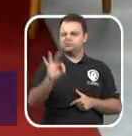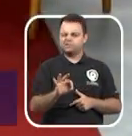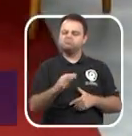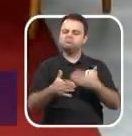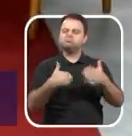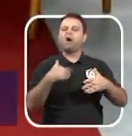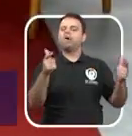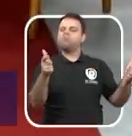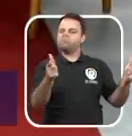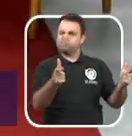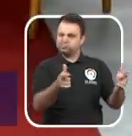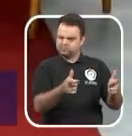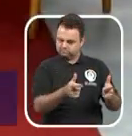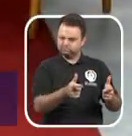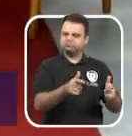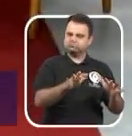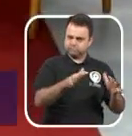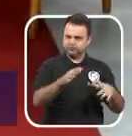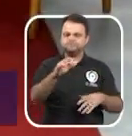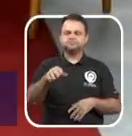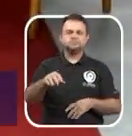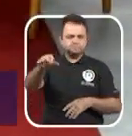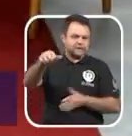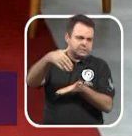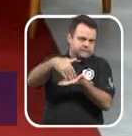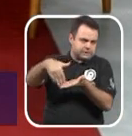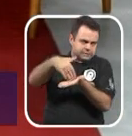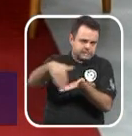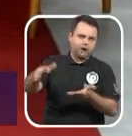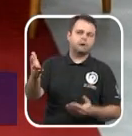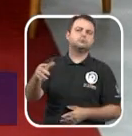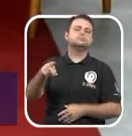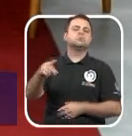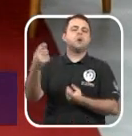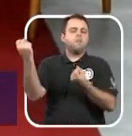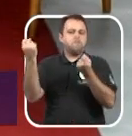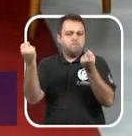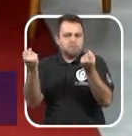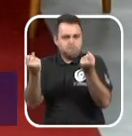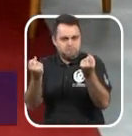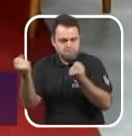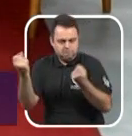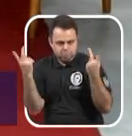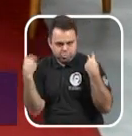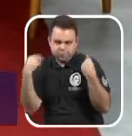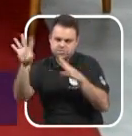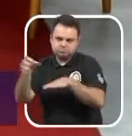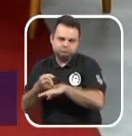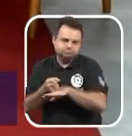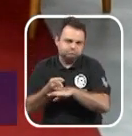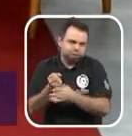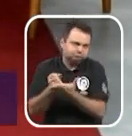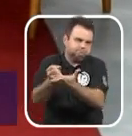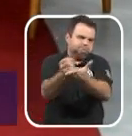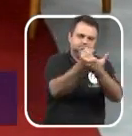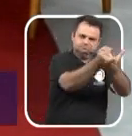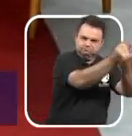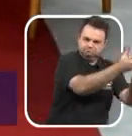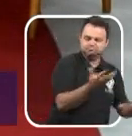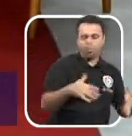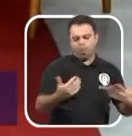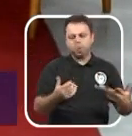estou falando de motorista, de secretário, de motorista para levar documento, não estou falando de limpeza,